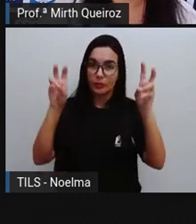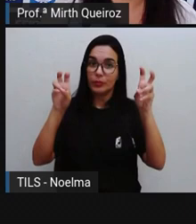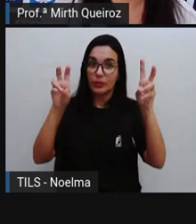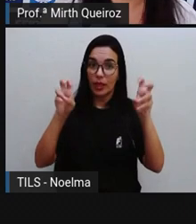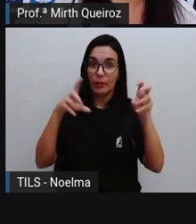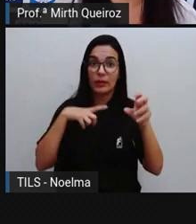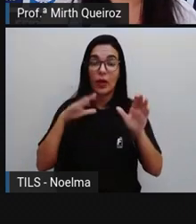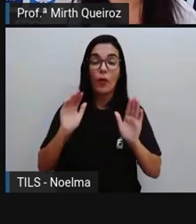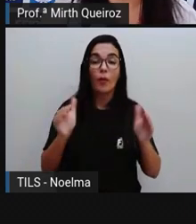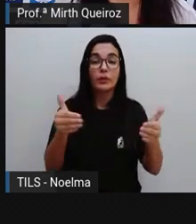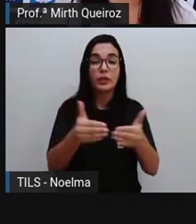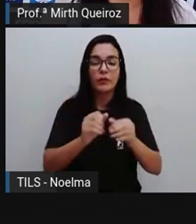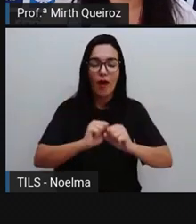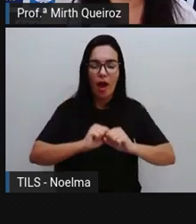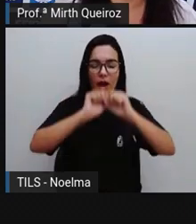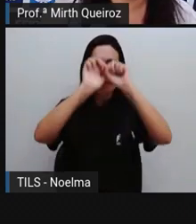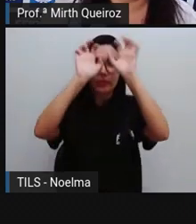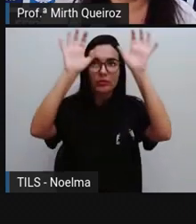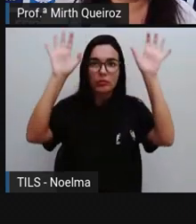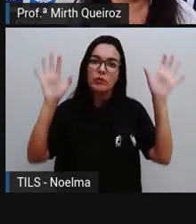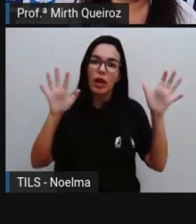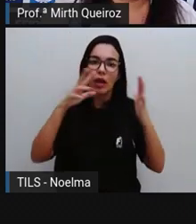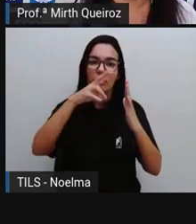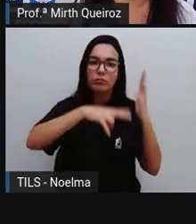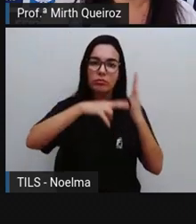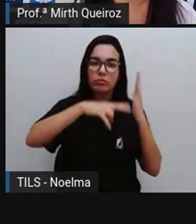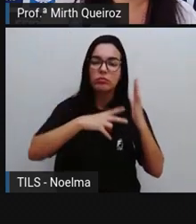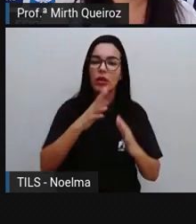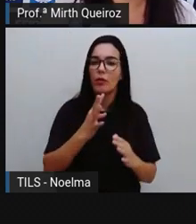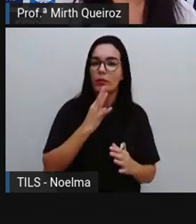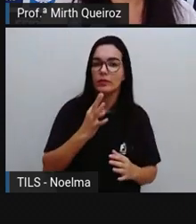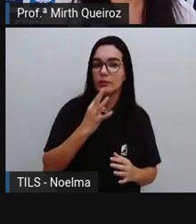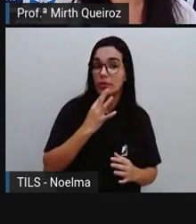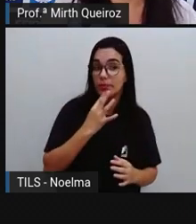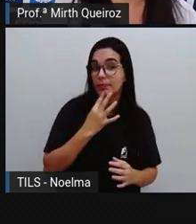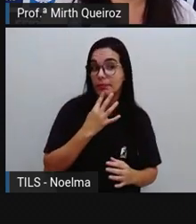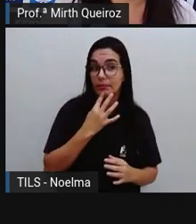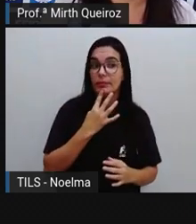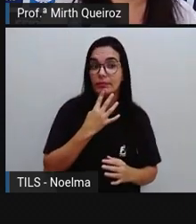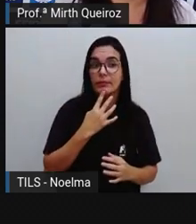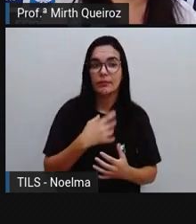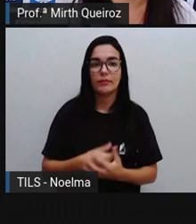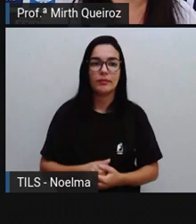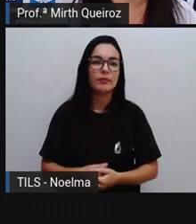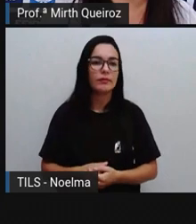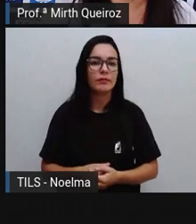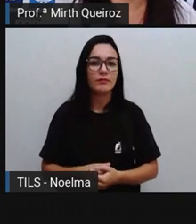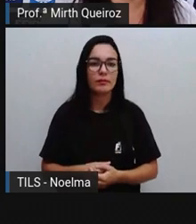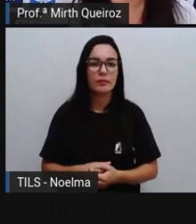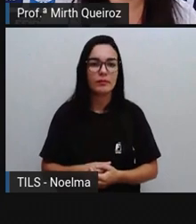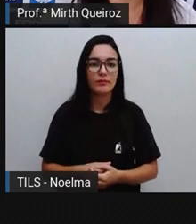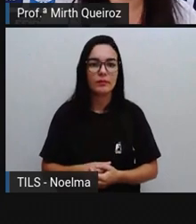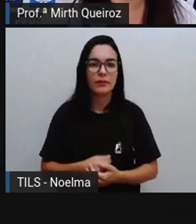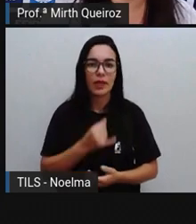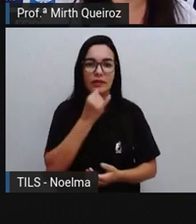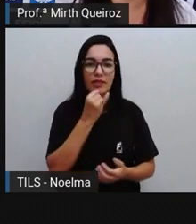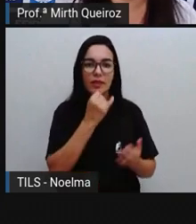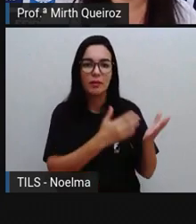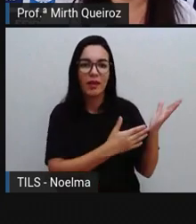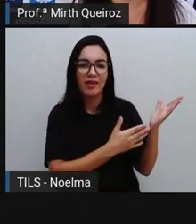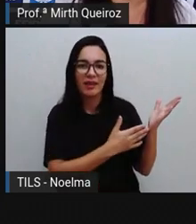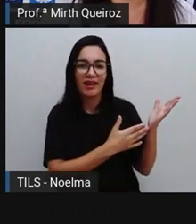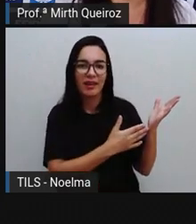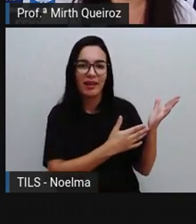como objetivo ampliar o conhecimento deste leitor em relação àquele texto. Como, por exemplo, a gente tem